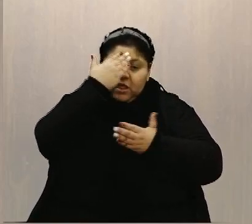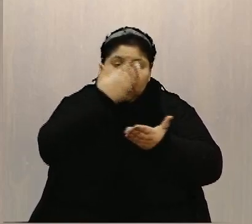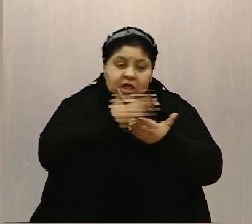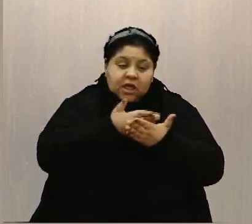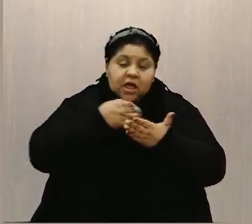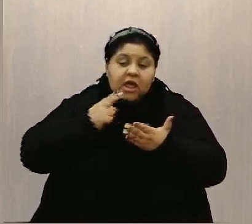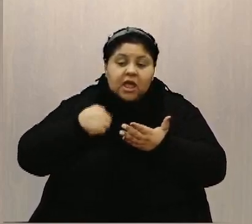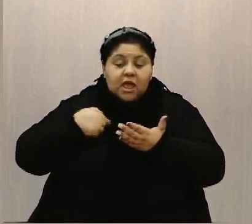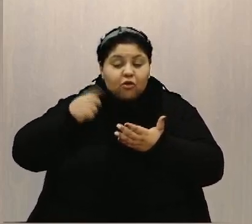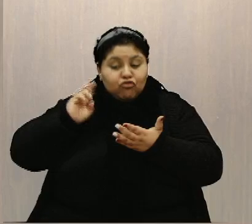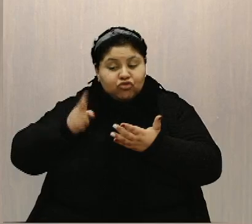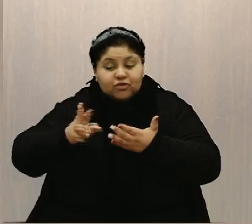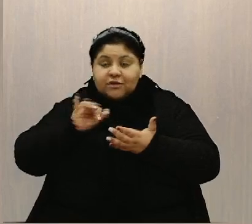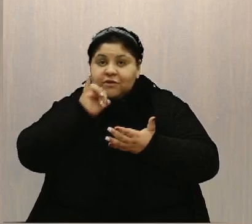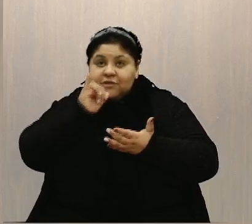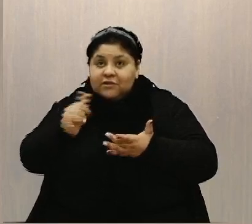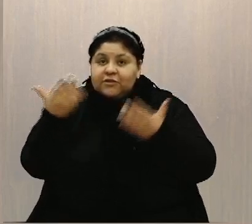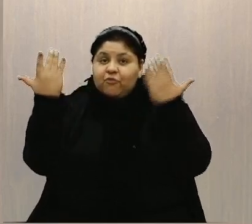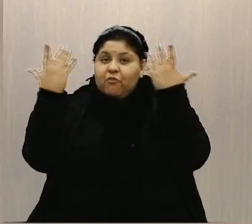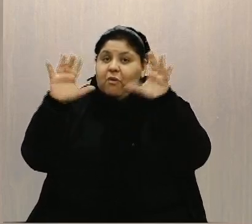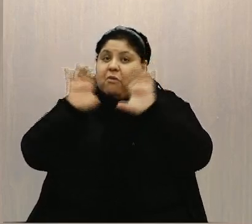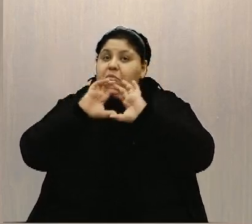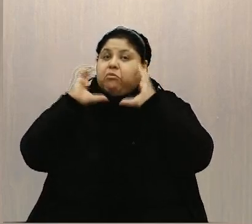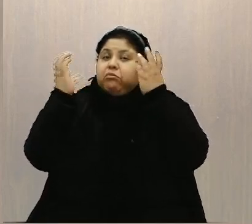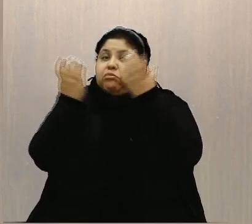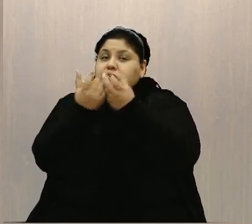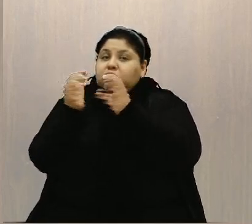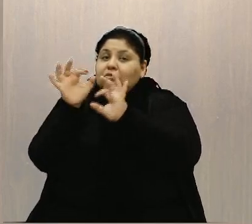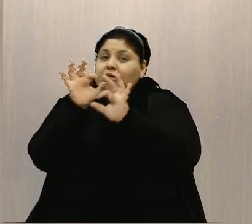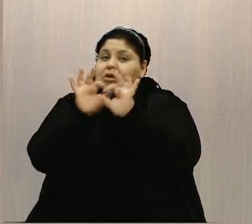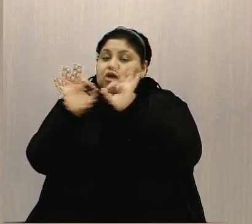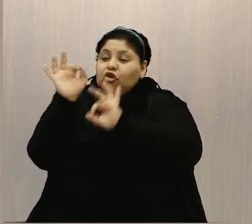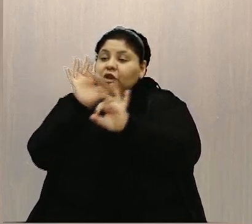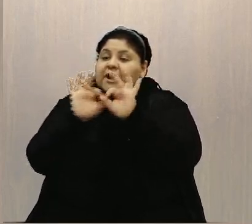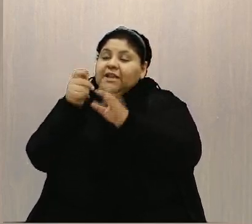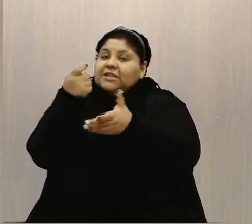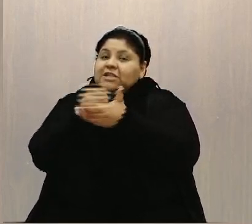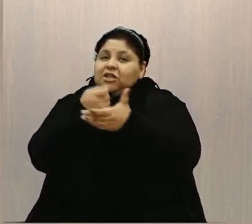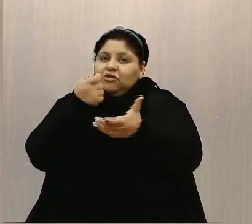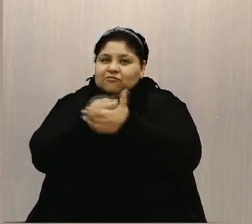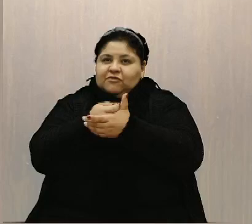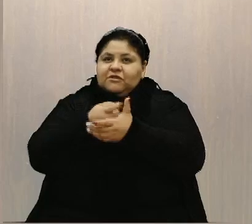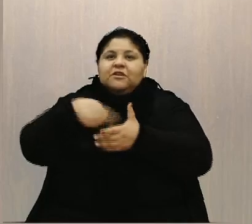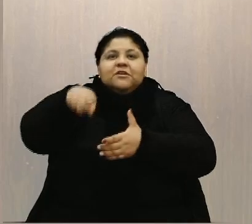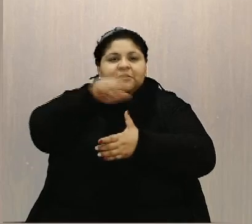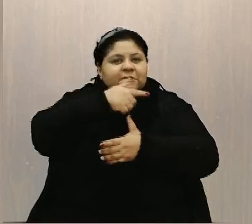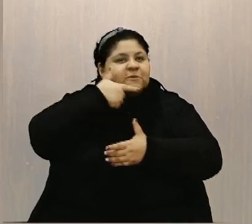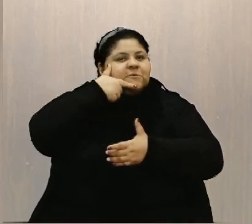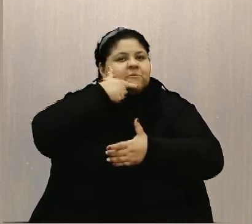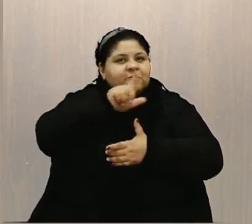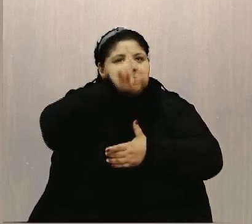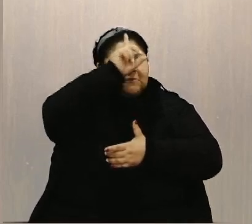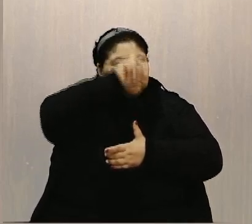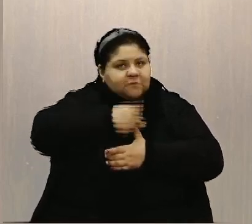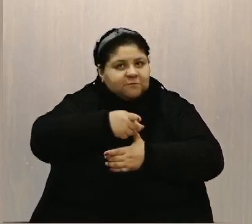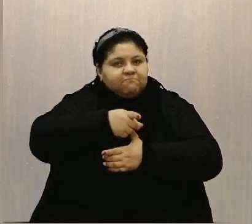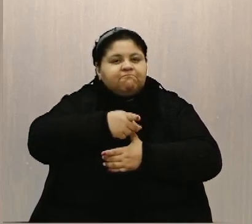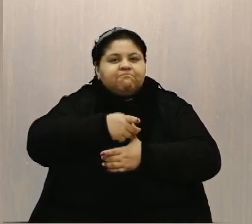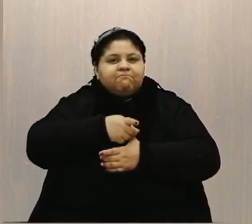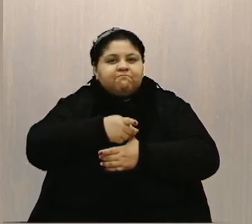sempre digo, parabéns à comunidade que se organiza e vai à luta, porque é assim que a gente conquista os direitos.